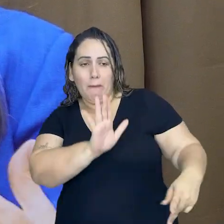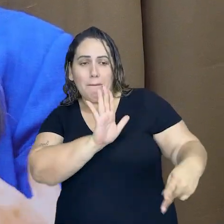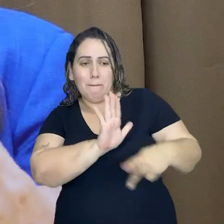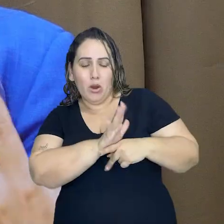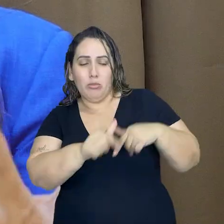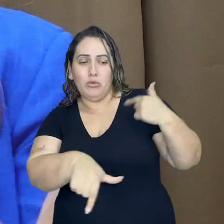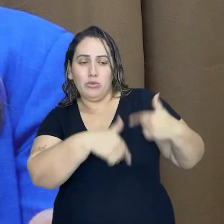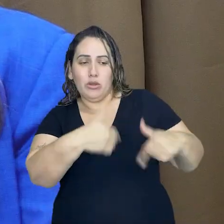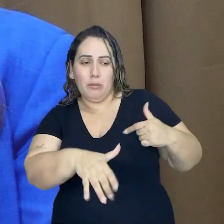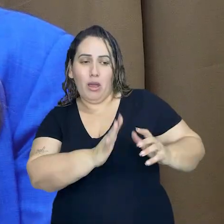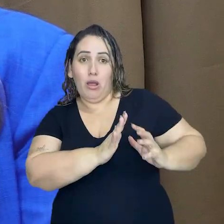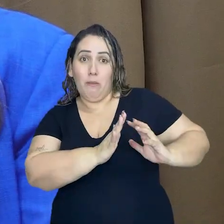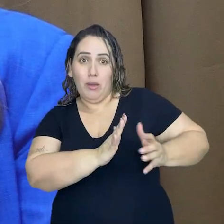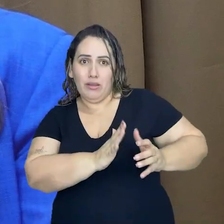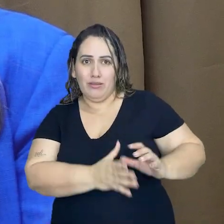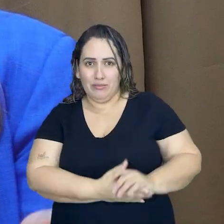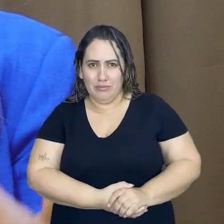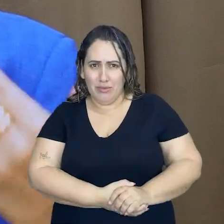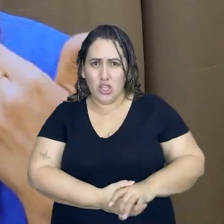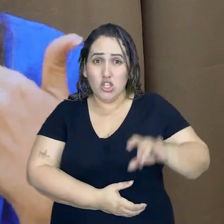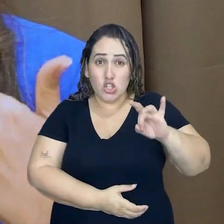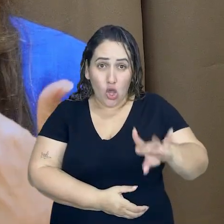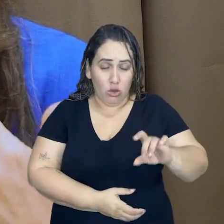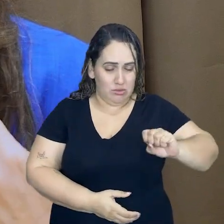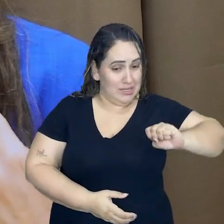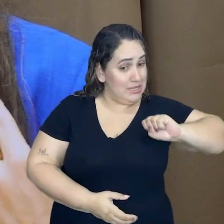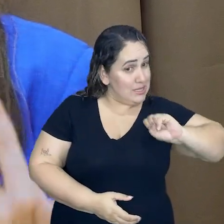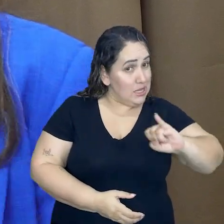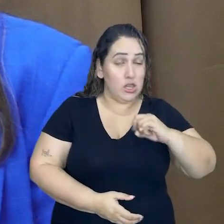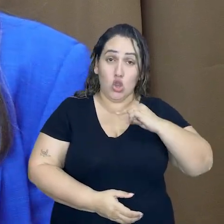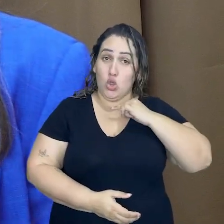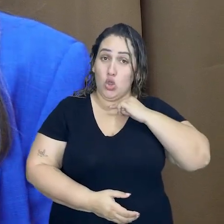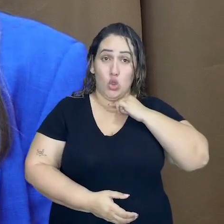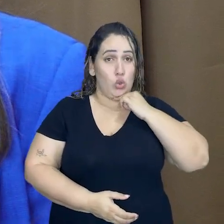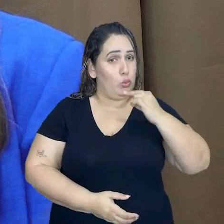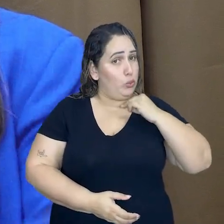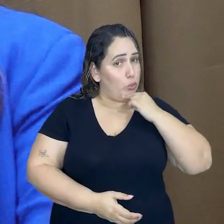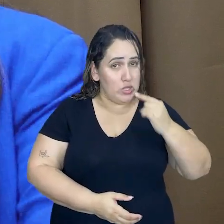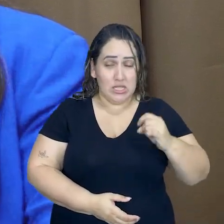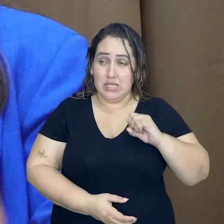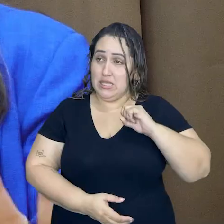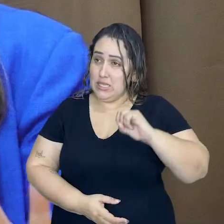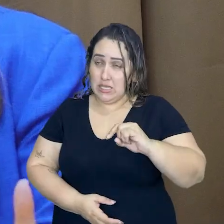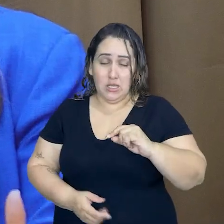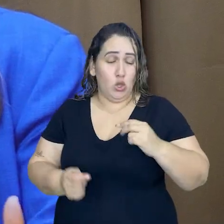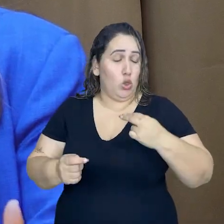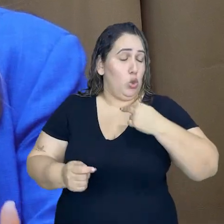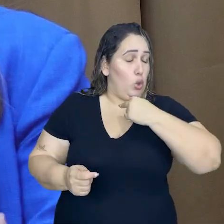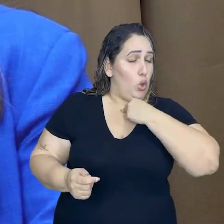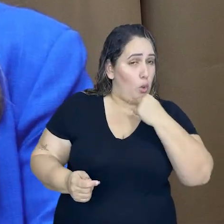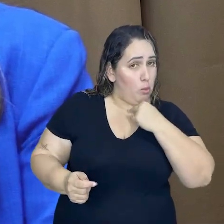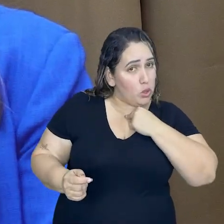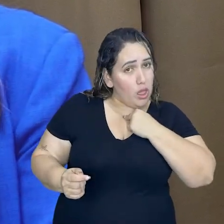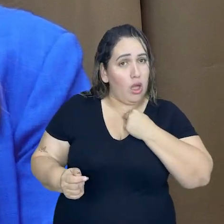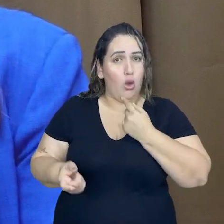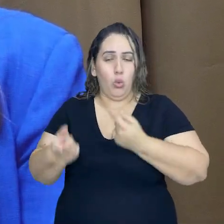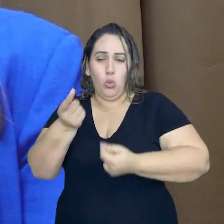aplicada, que a ideia é essa no partido, mas que eu, Lígia, por exemplo, acredito que ele vai